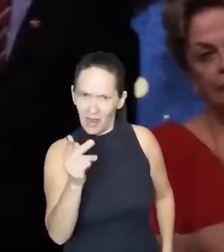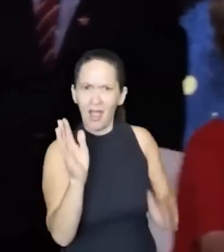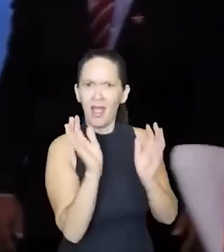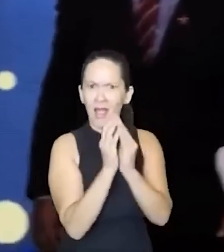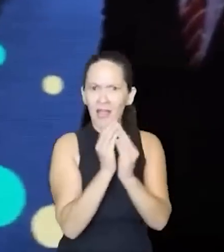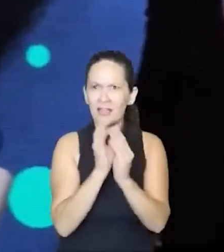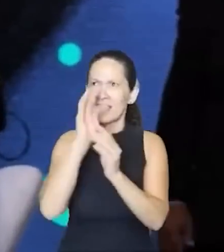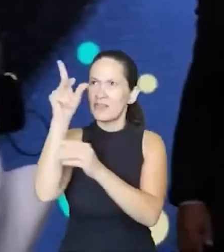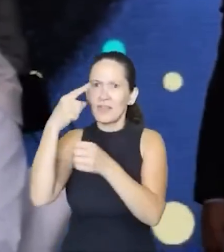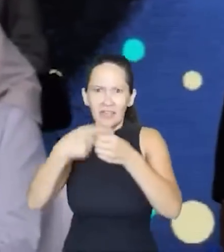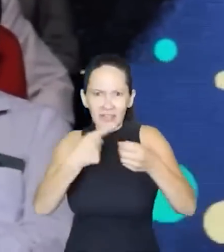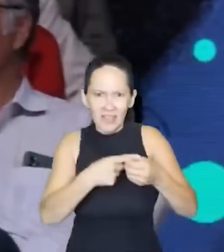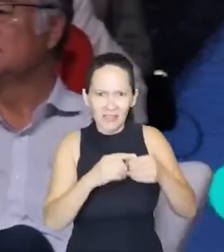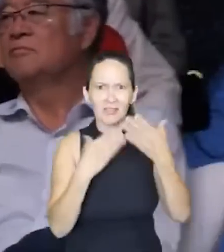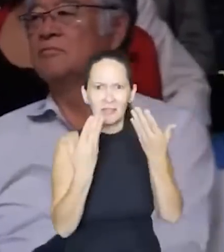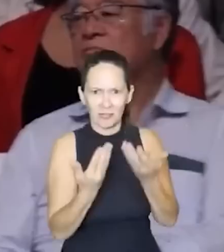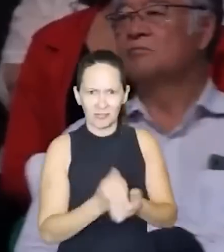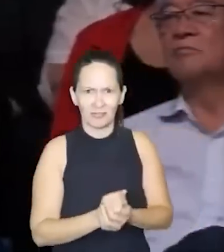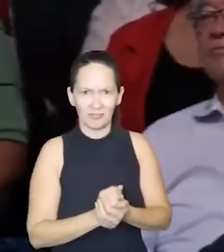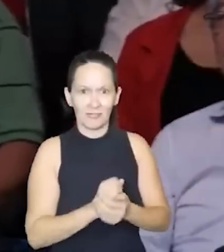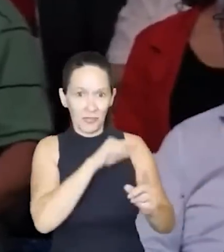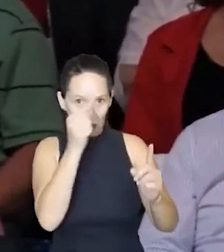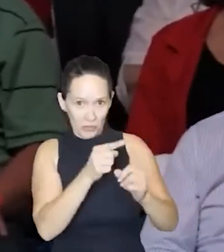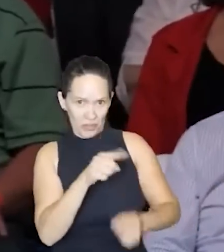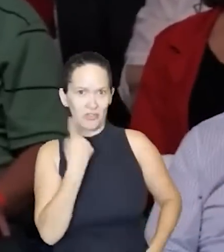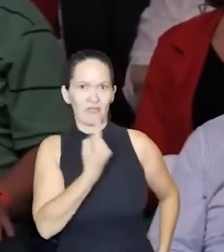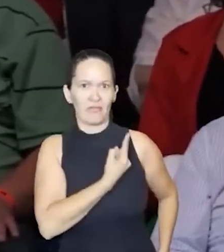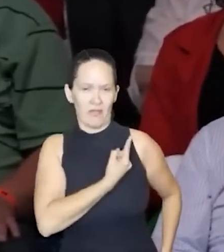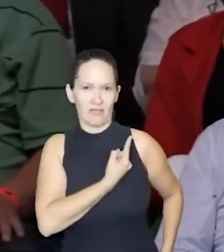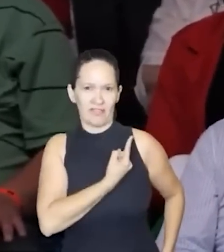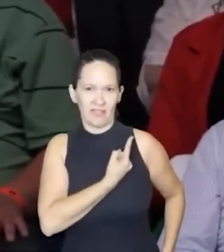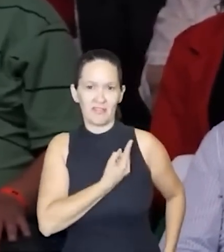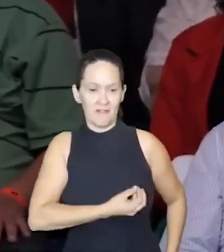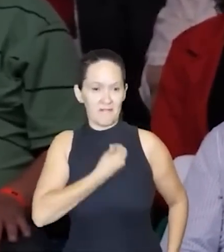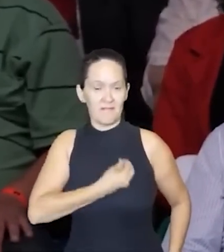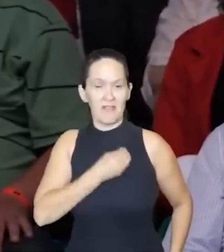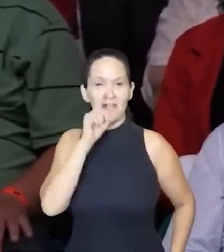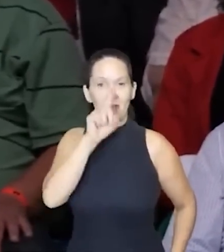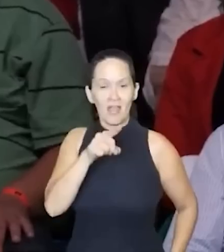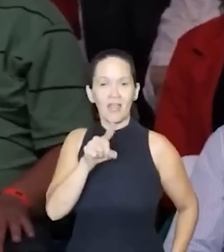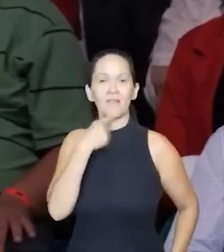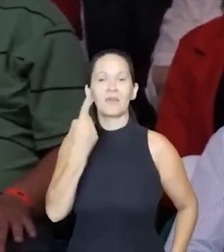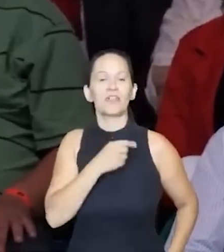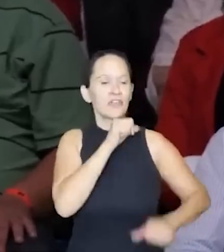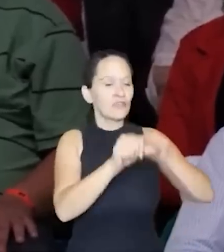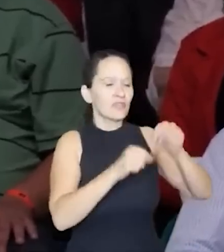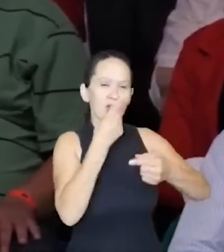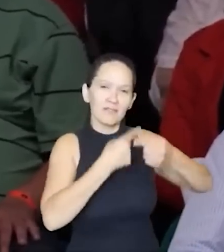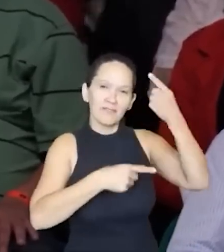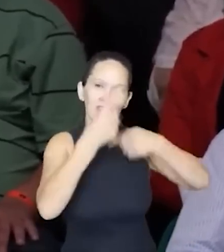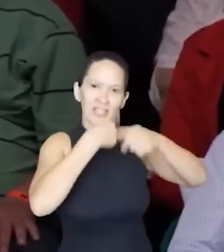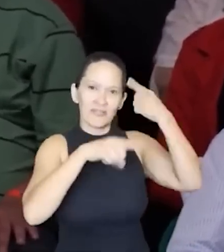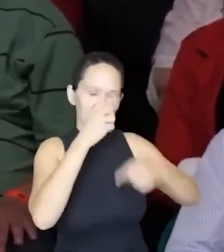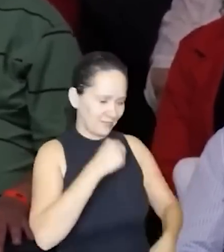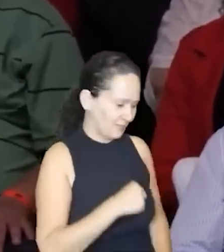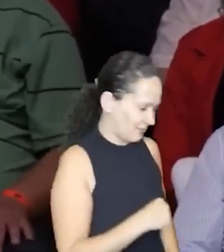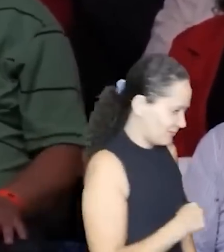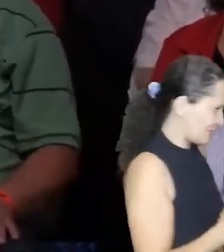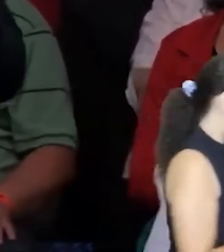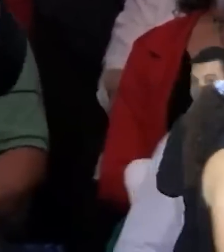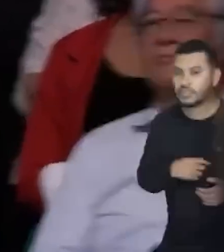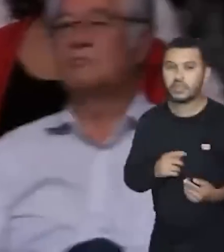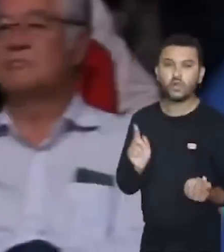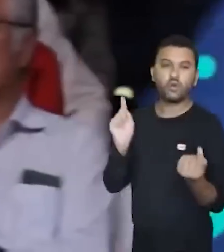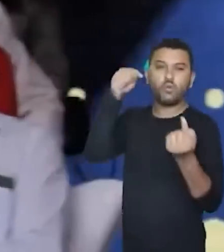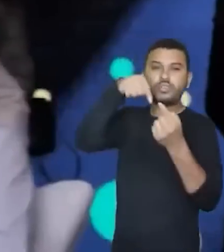cidade? A razão pela qual a gente existe é para a gente mudar isso. A razão pela qual